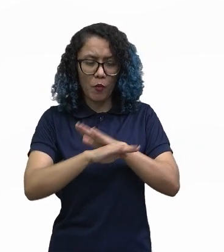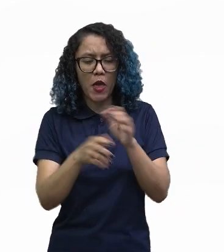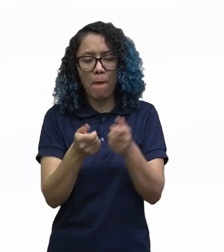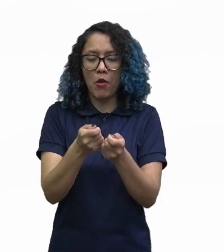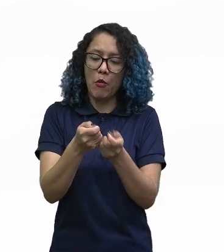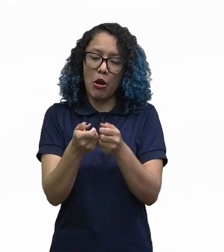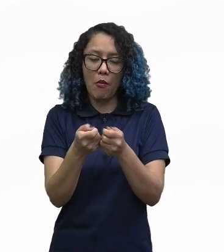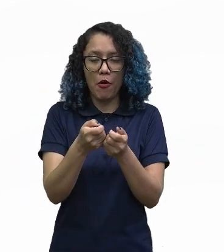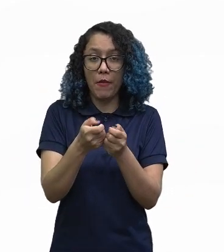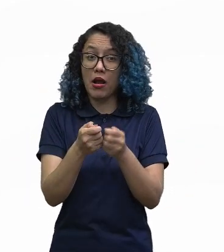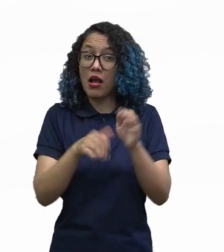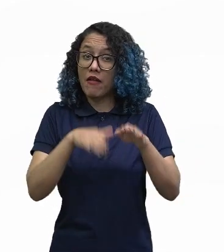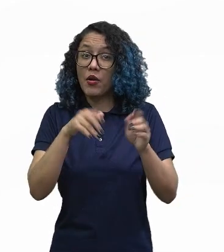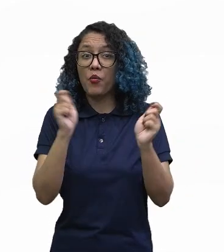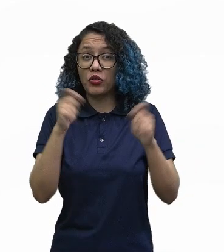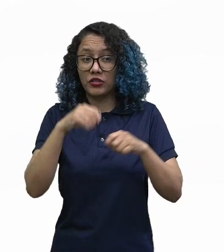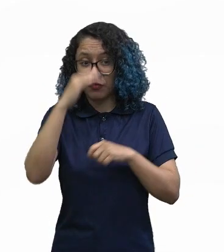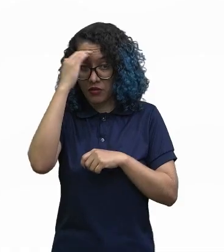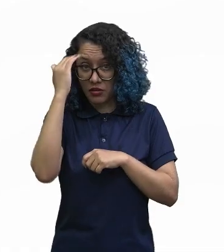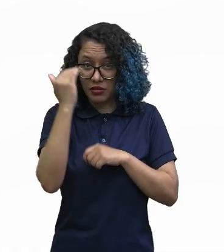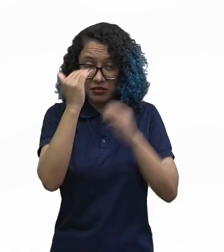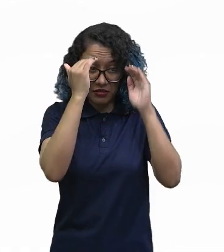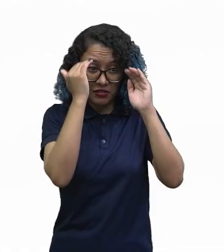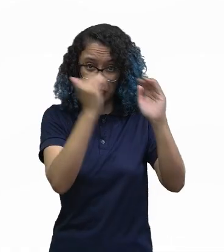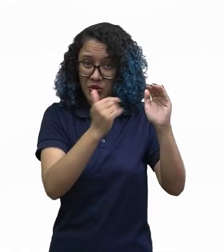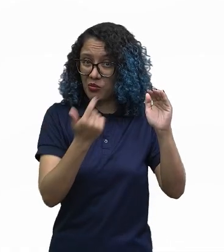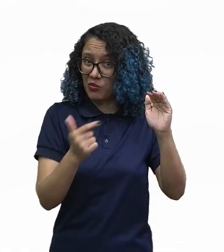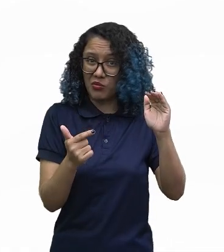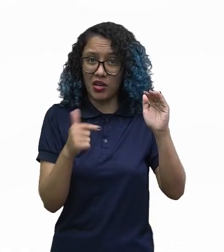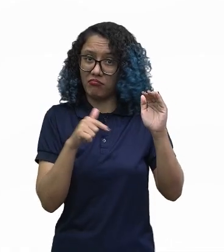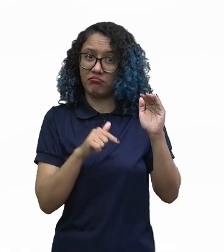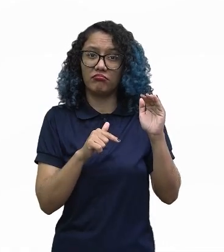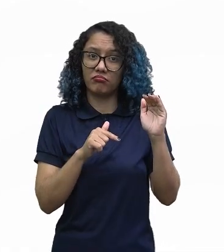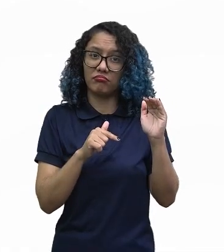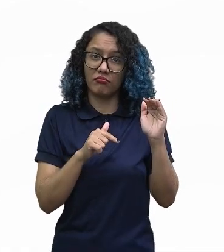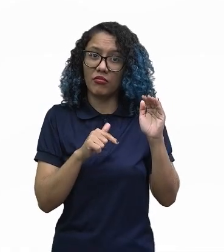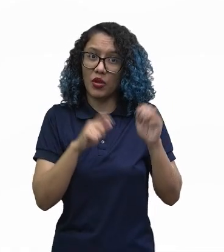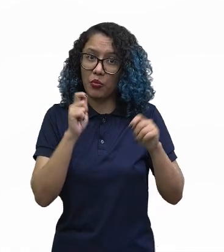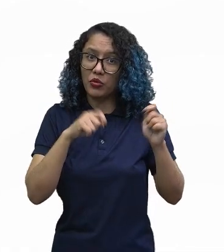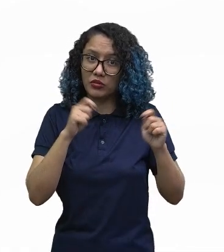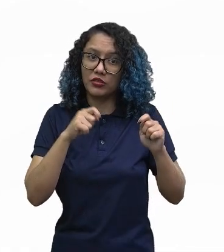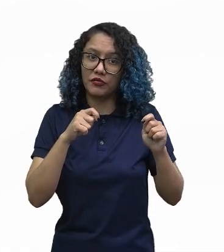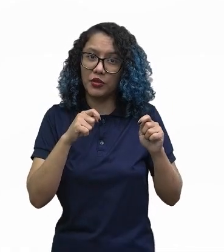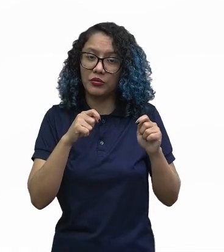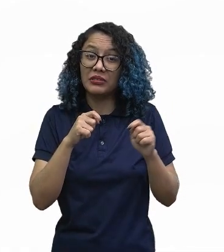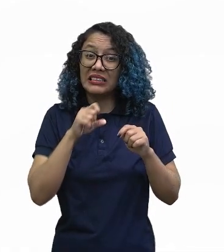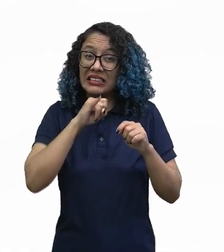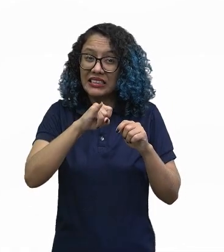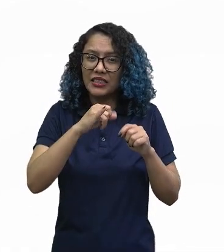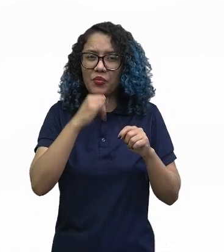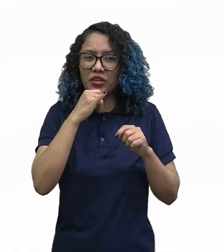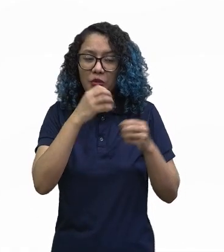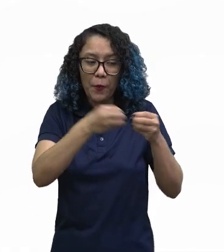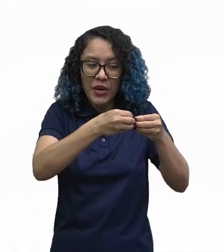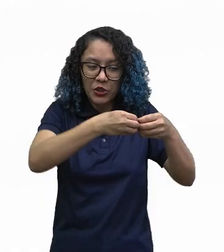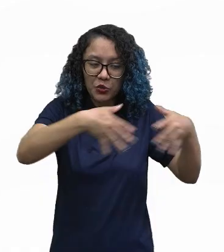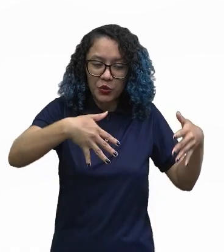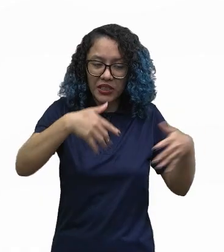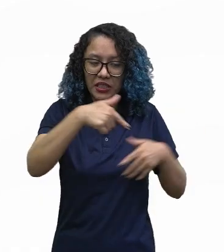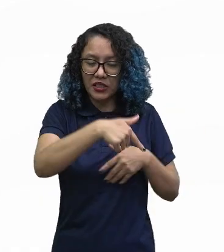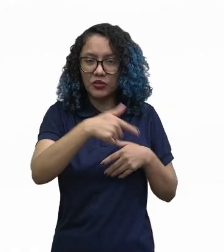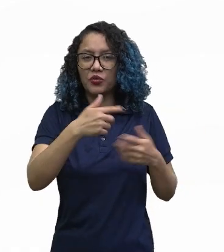que pode ferir o outro. Então, a partir do momento em que você está ferindo o outro, ferindo